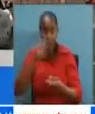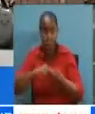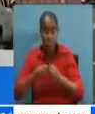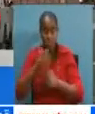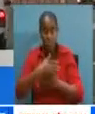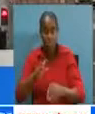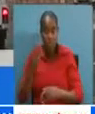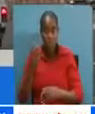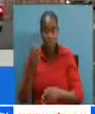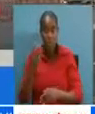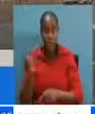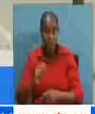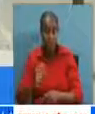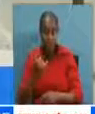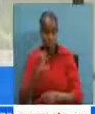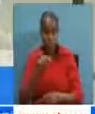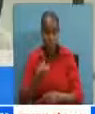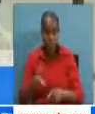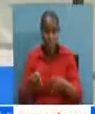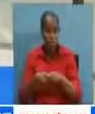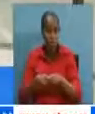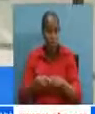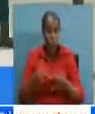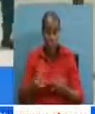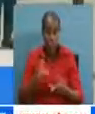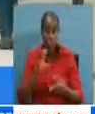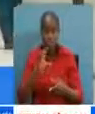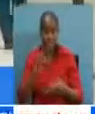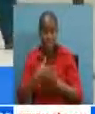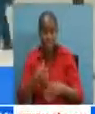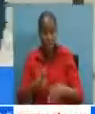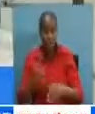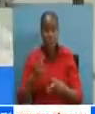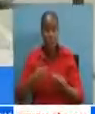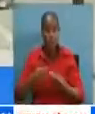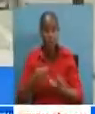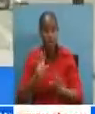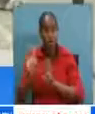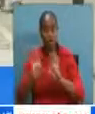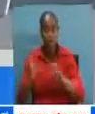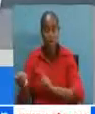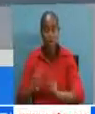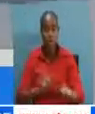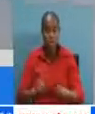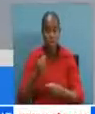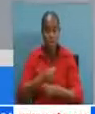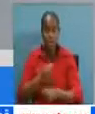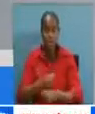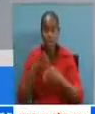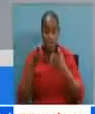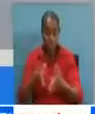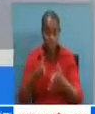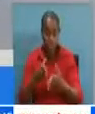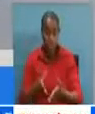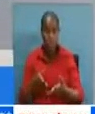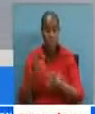trimestre de 2010 a nova de igual modo à conjuntura do setor do comércio em feira do transportes serviços auxiliares aos